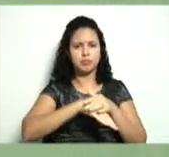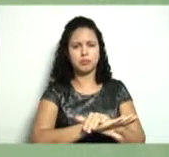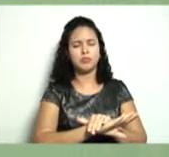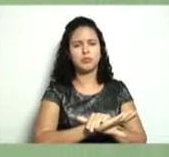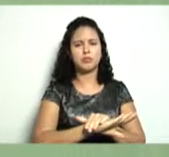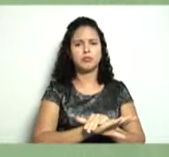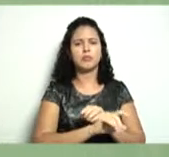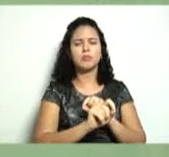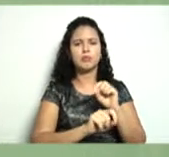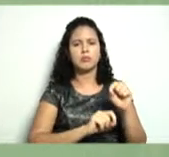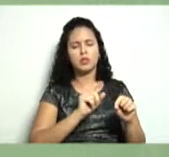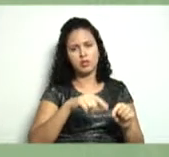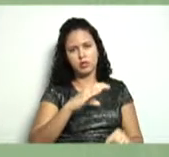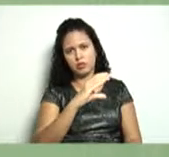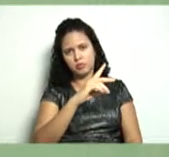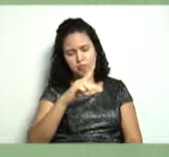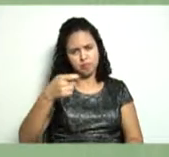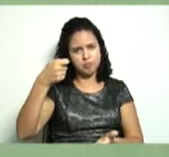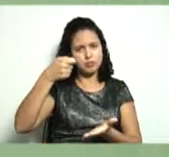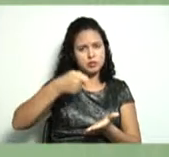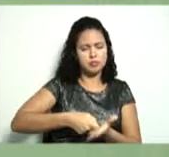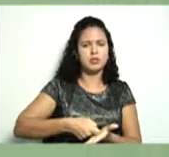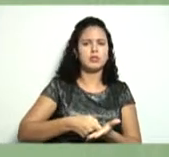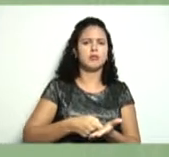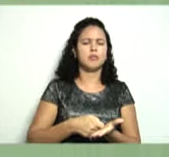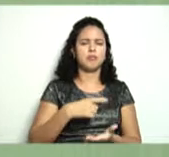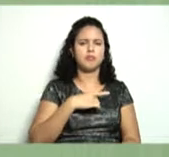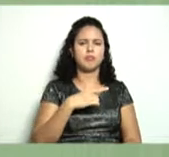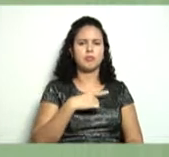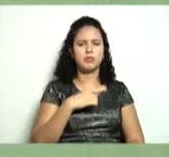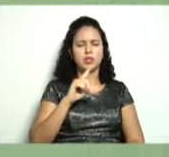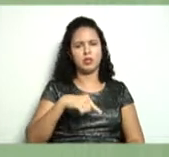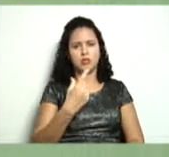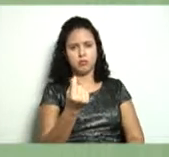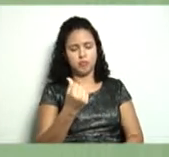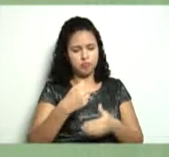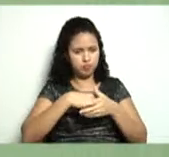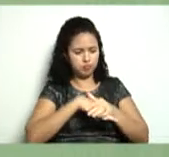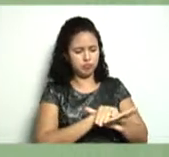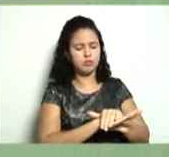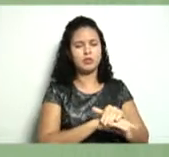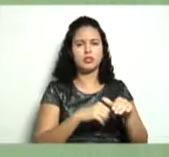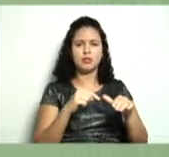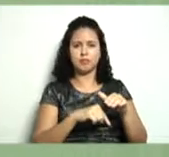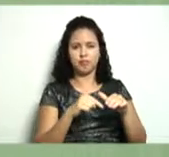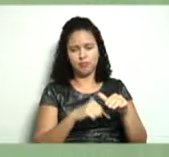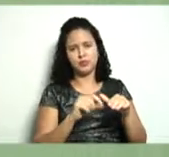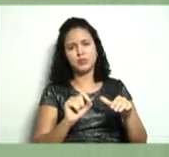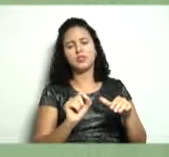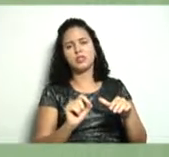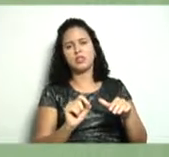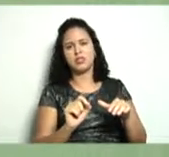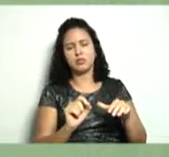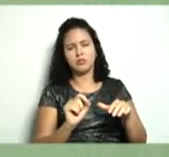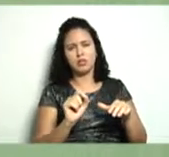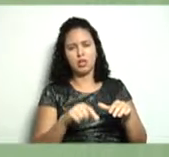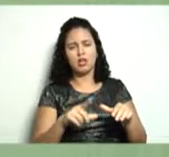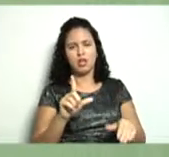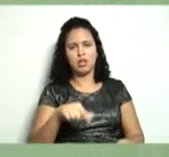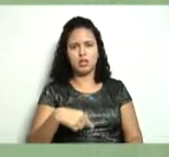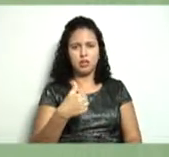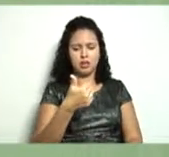a cooperativa ela é obrigada a ter, é um fundo de reserva. E esse fundo de reserva ele tem que ser de pelo